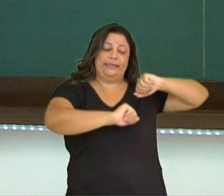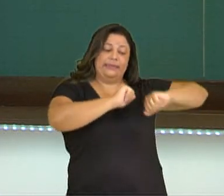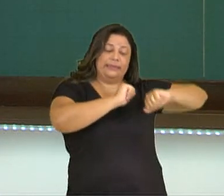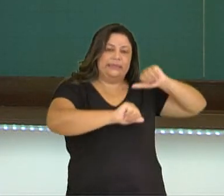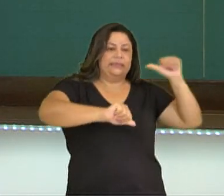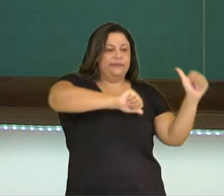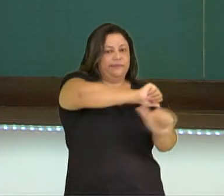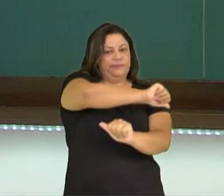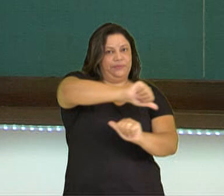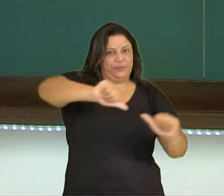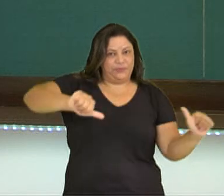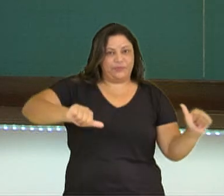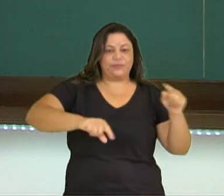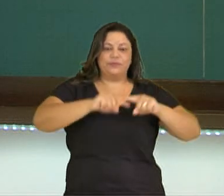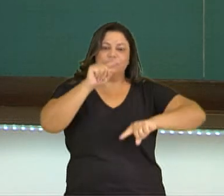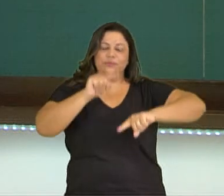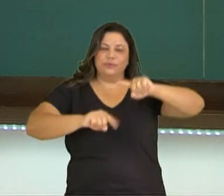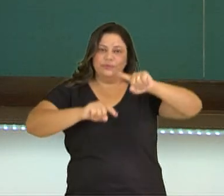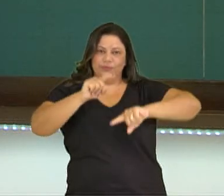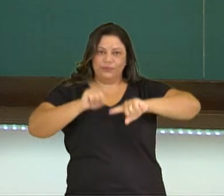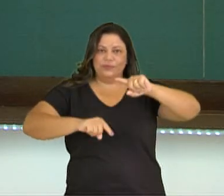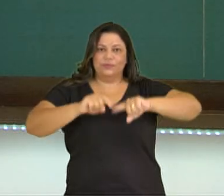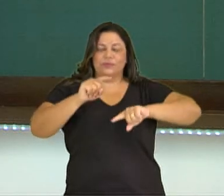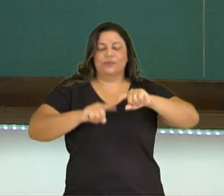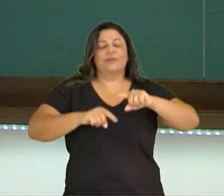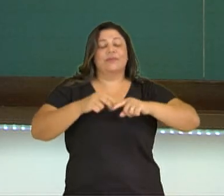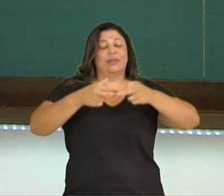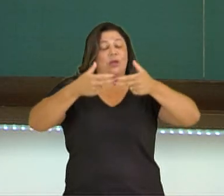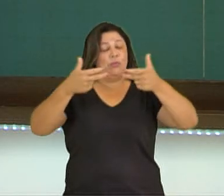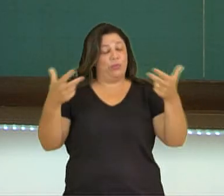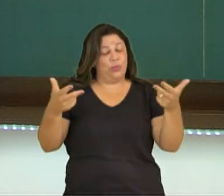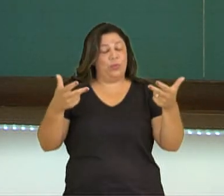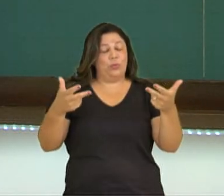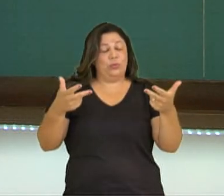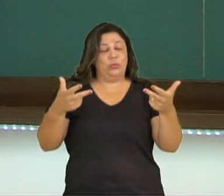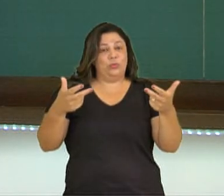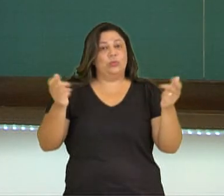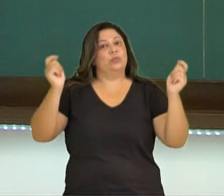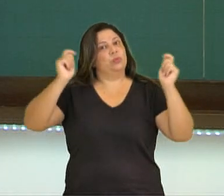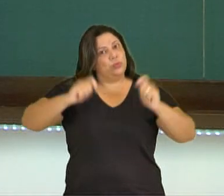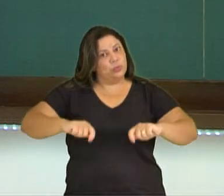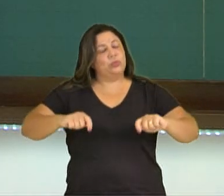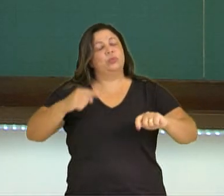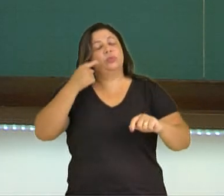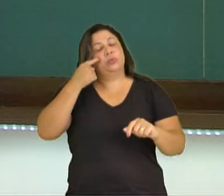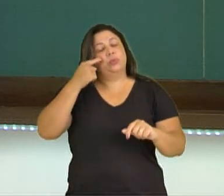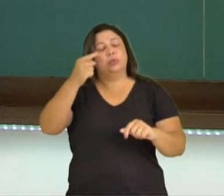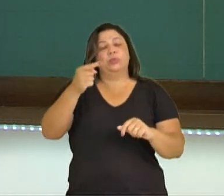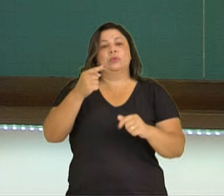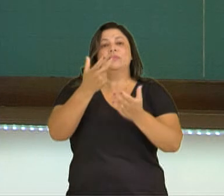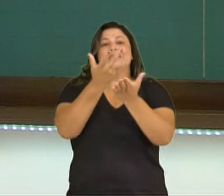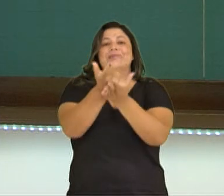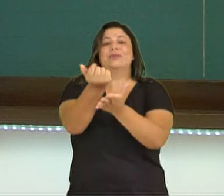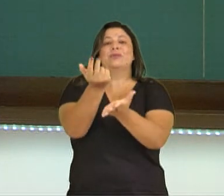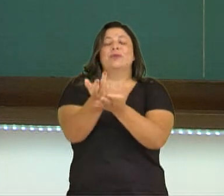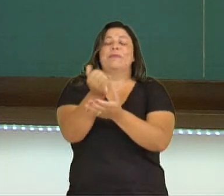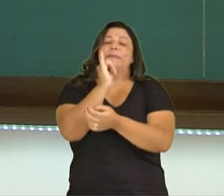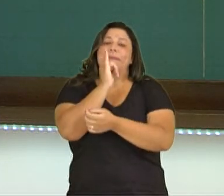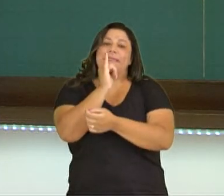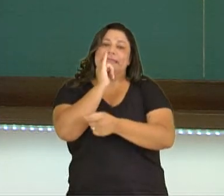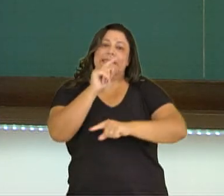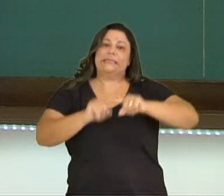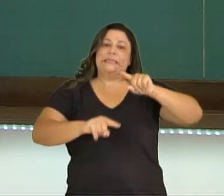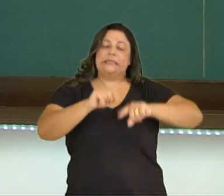a matéria-prima em um produto que vai ser consumido por alguém. Por exemplo, a matéria-prima pode ser